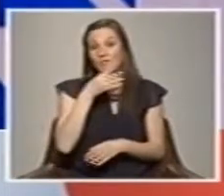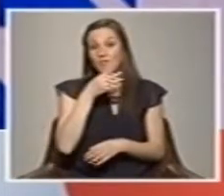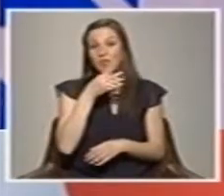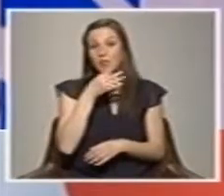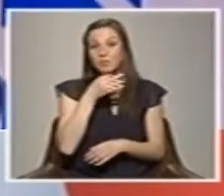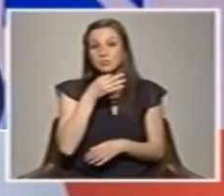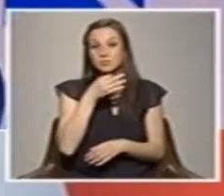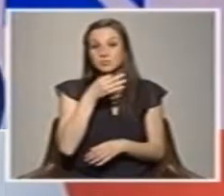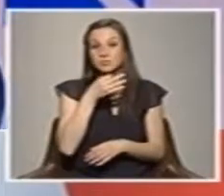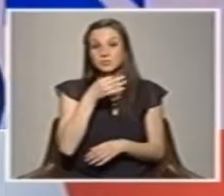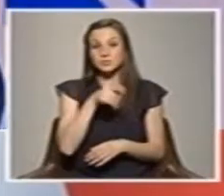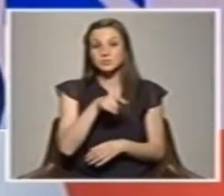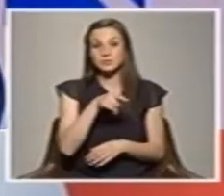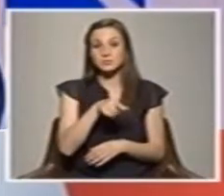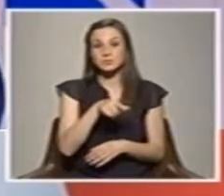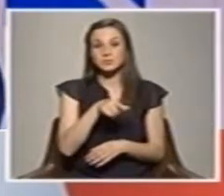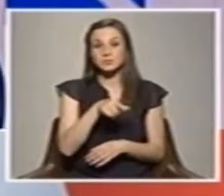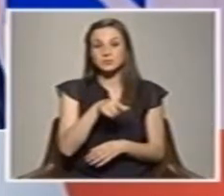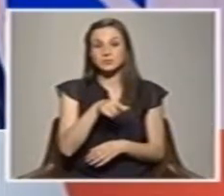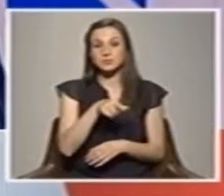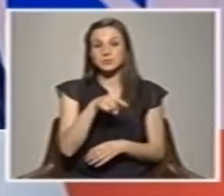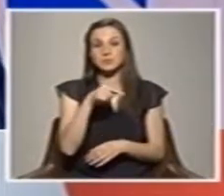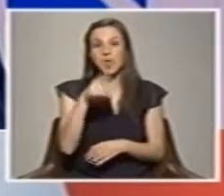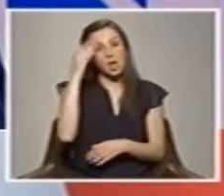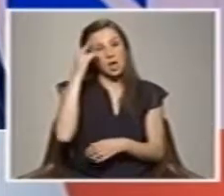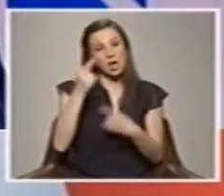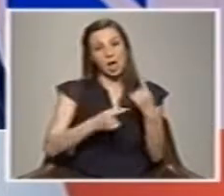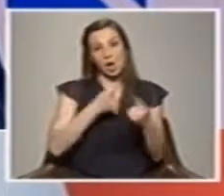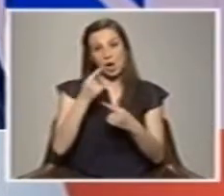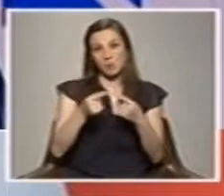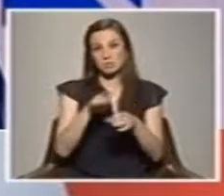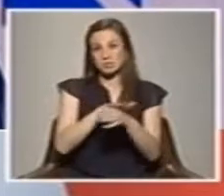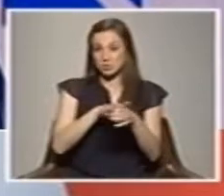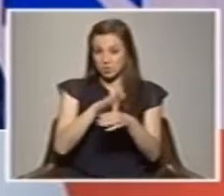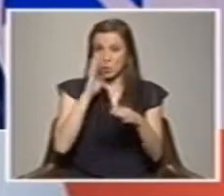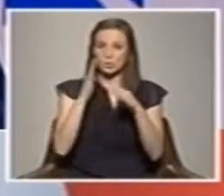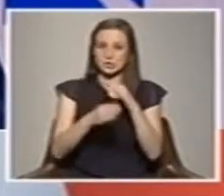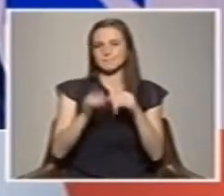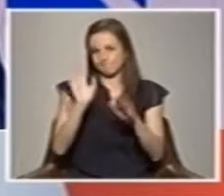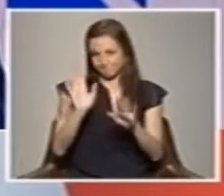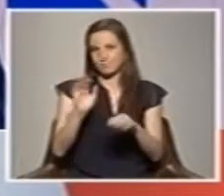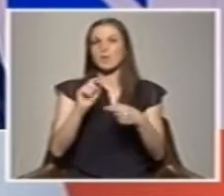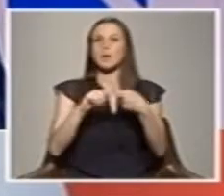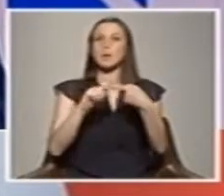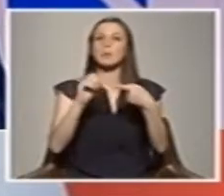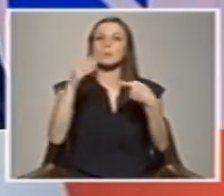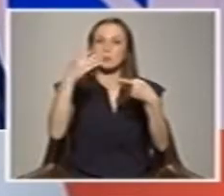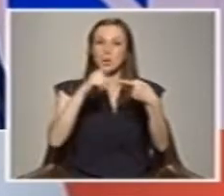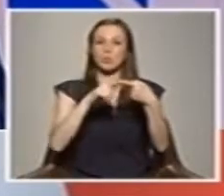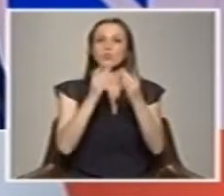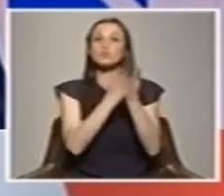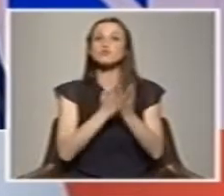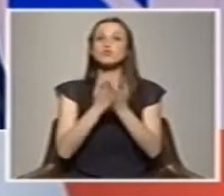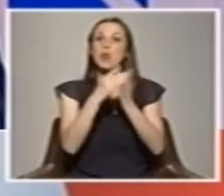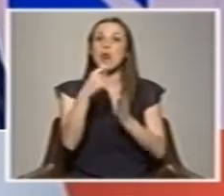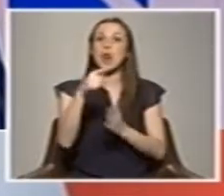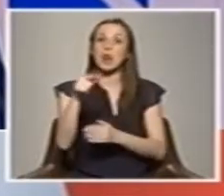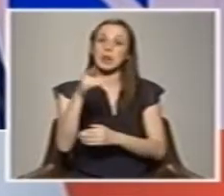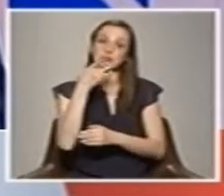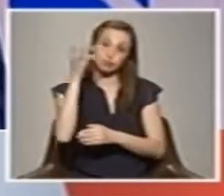que verificar que há alguns fenómenos que acontecem. Primeiro, os estudos que existem a nível